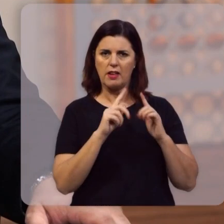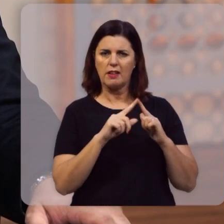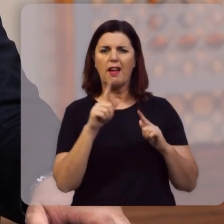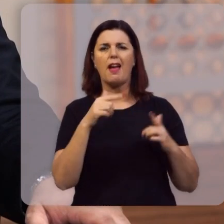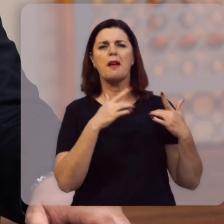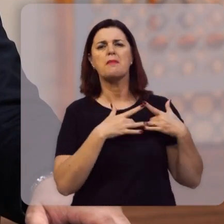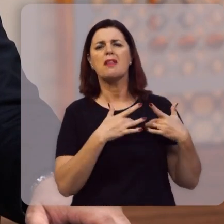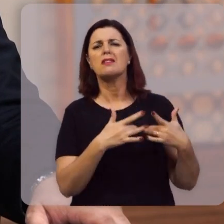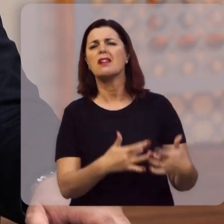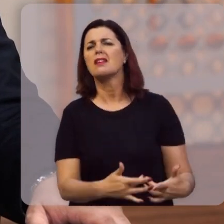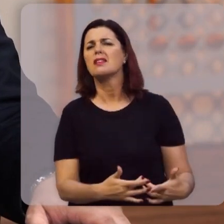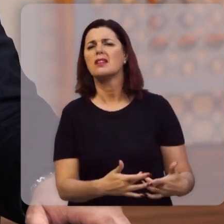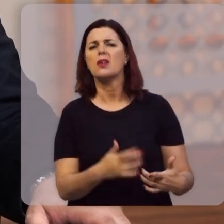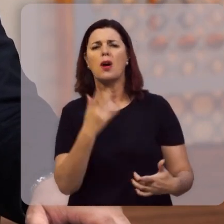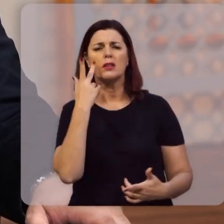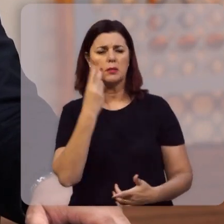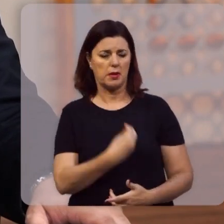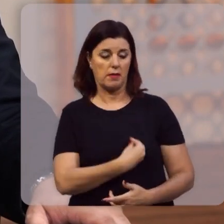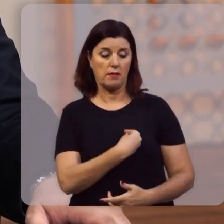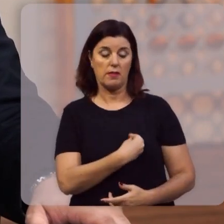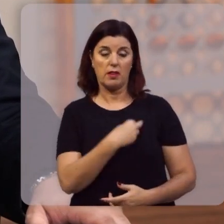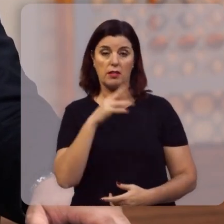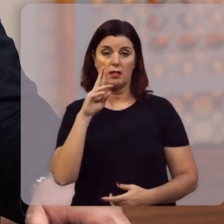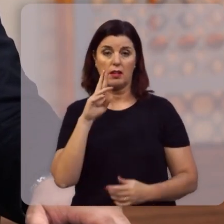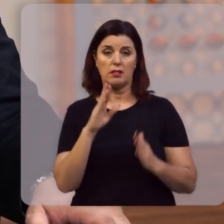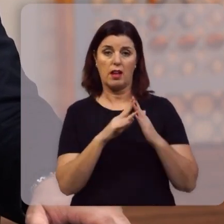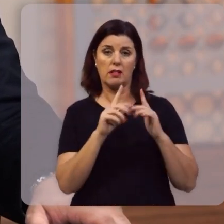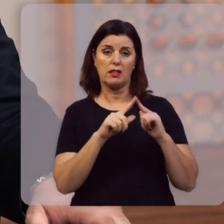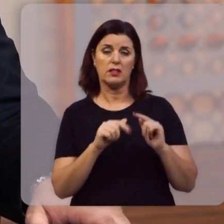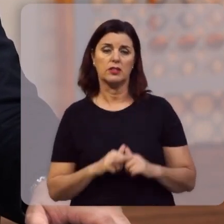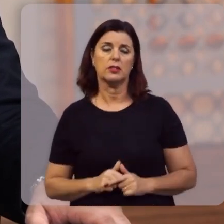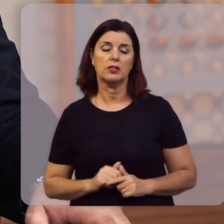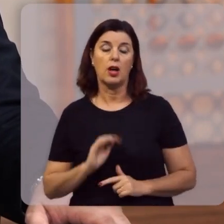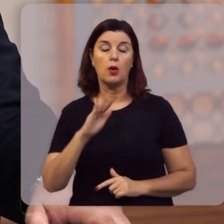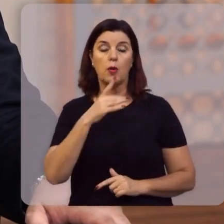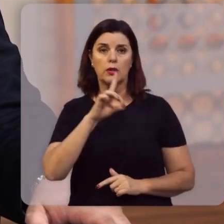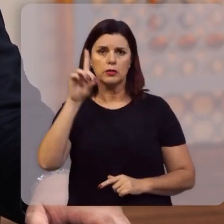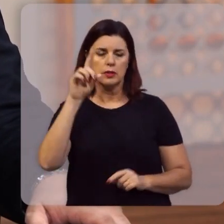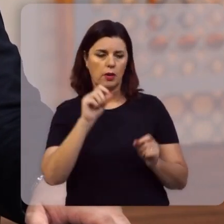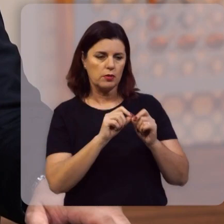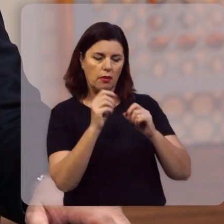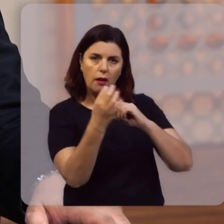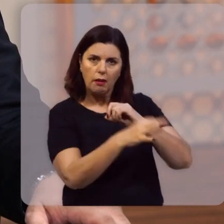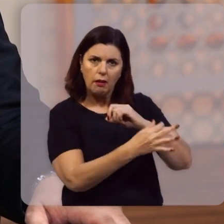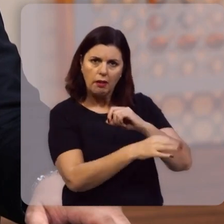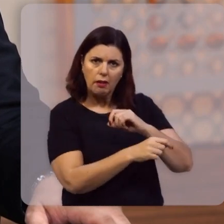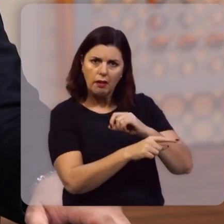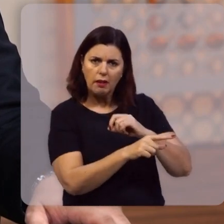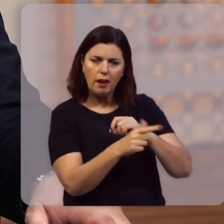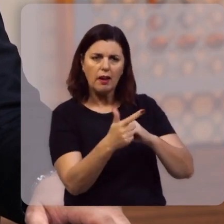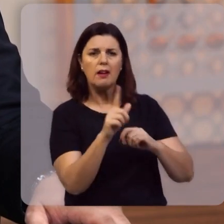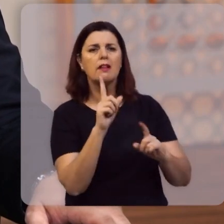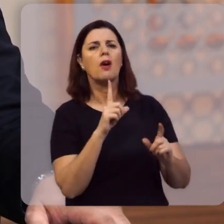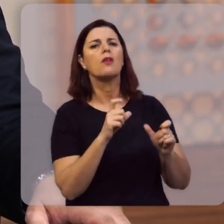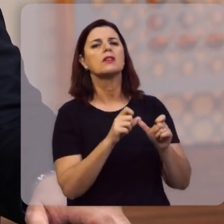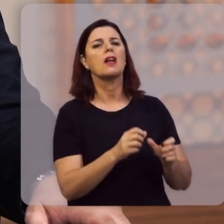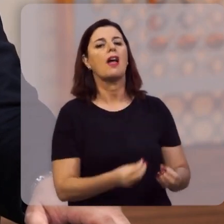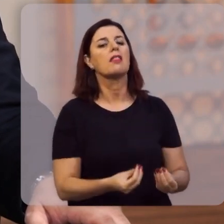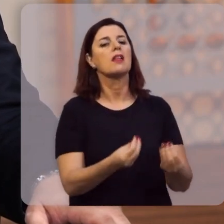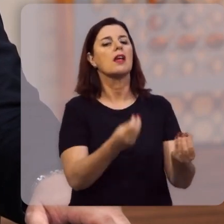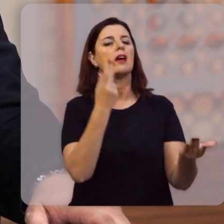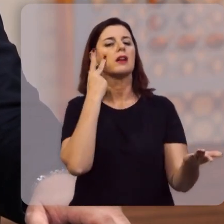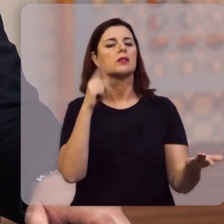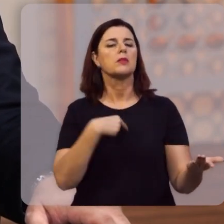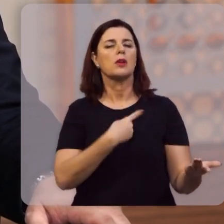é misericórdia para a vida da igreja. Porque quando Deus faz isso, Ele não nos está